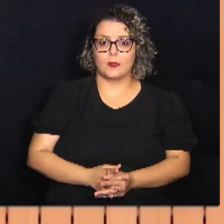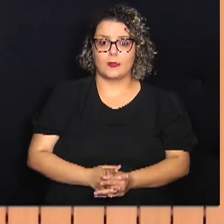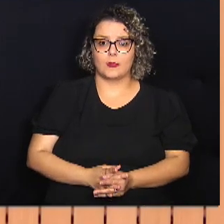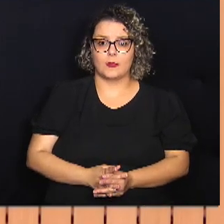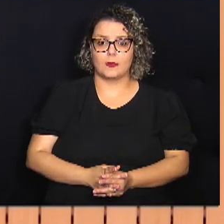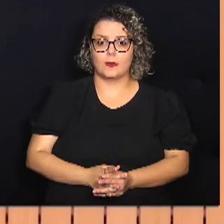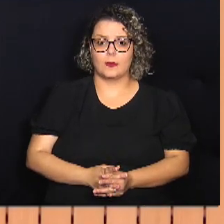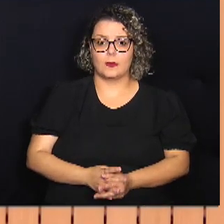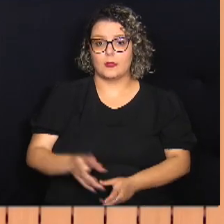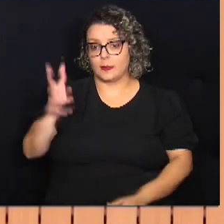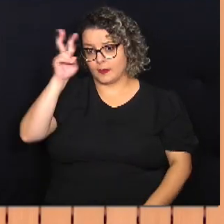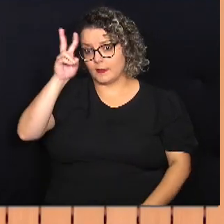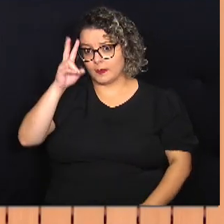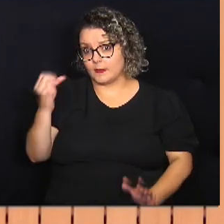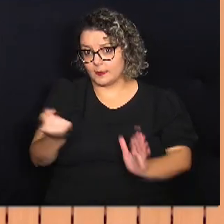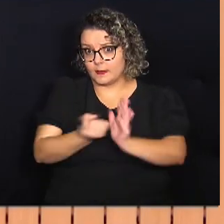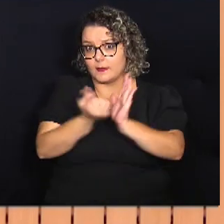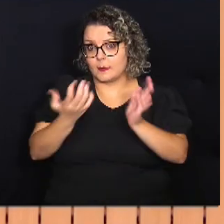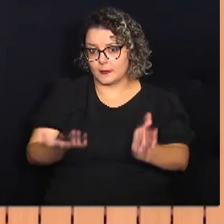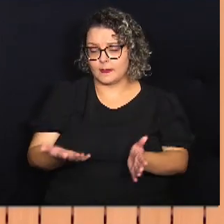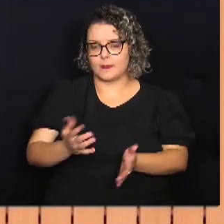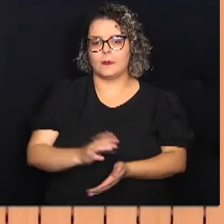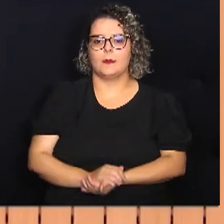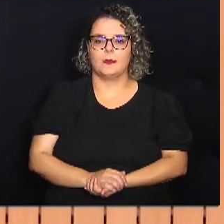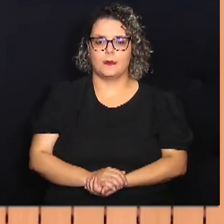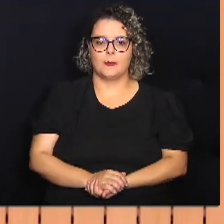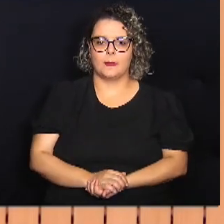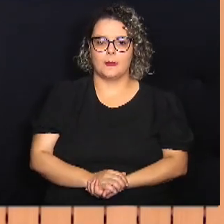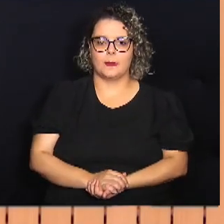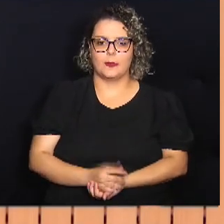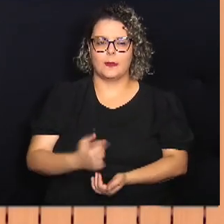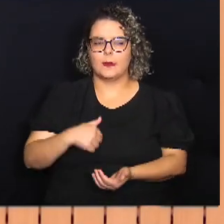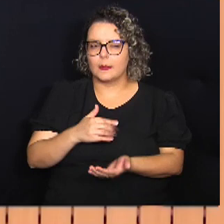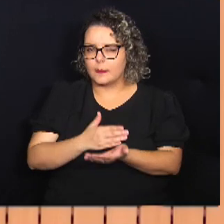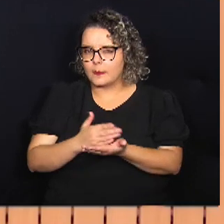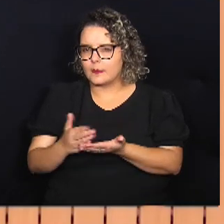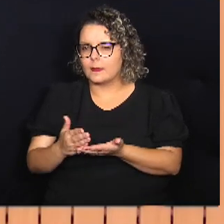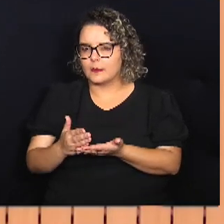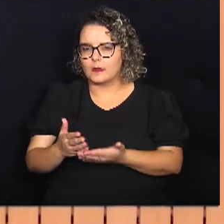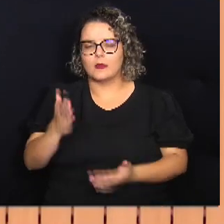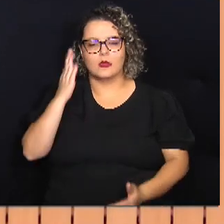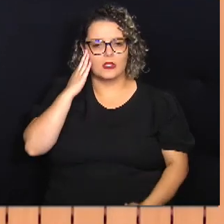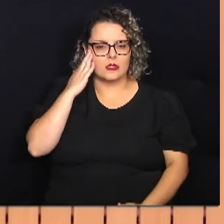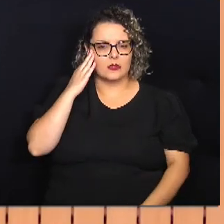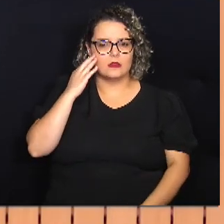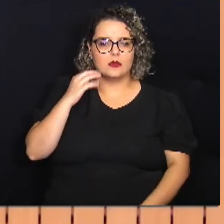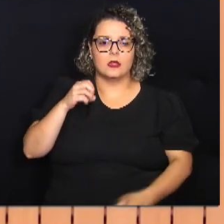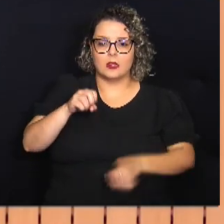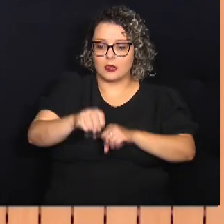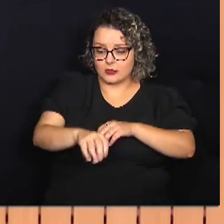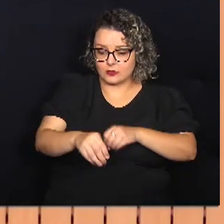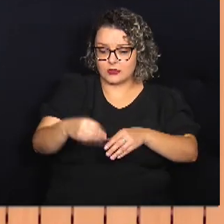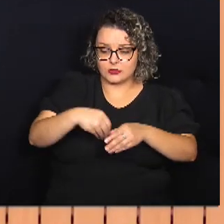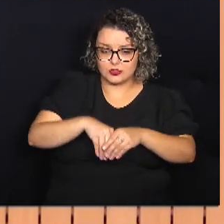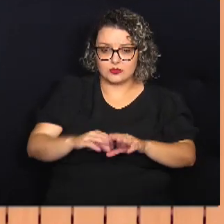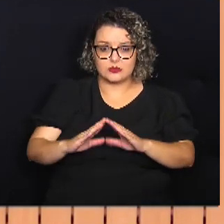esse legado, na verdade, começou eu entendendo a educação que eu tive em casa, pelos meus pais que estão aqui